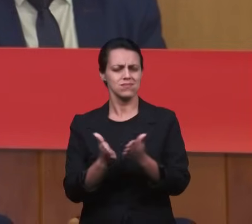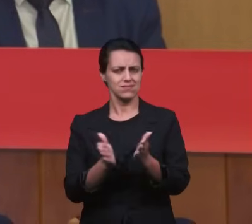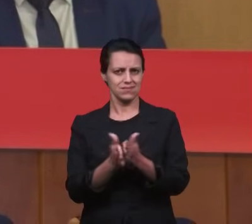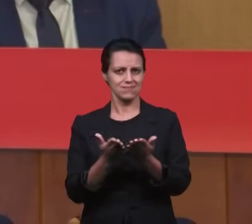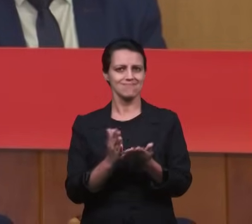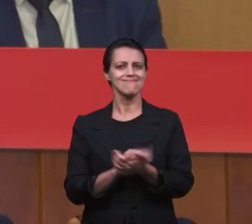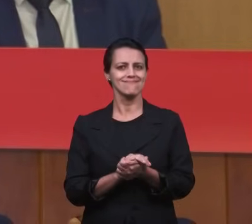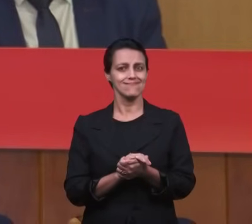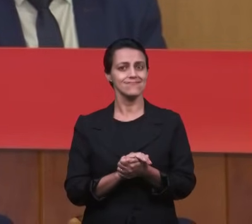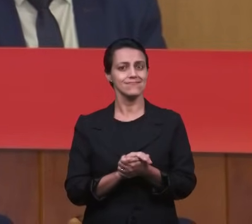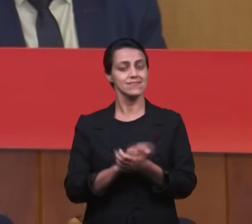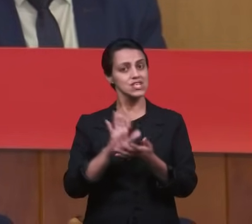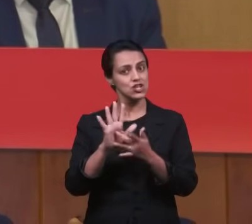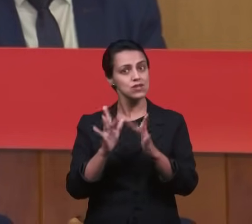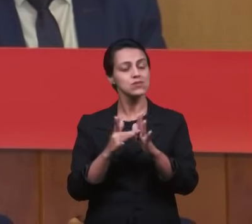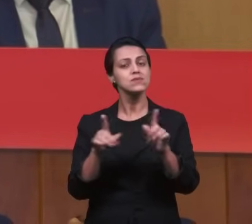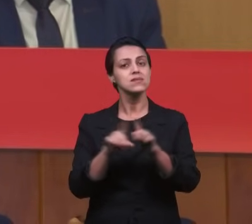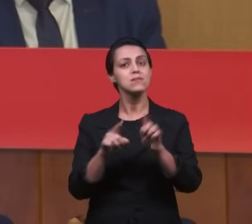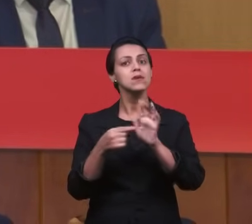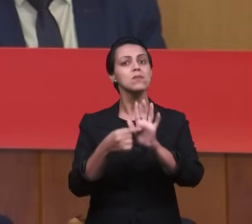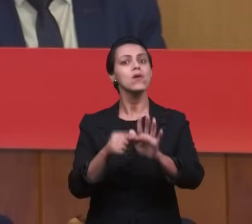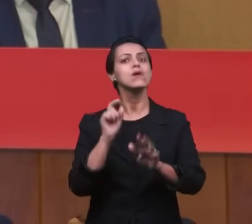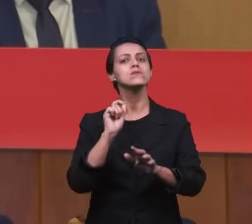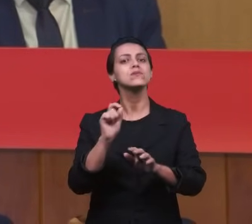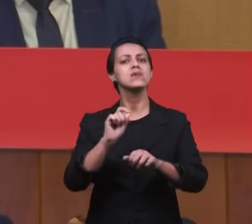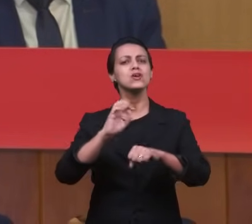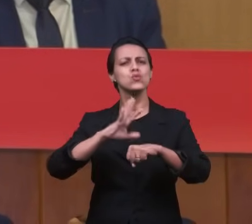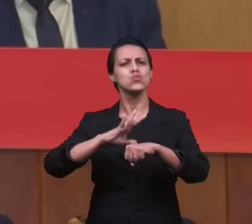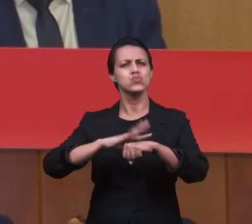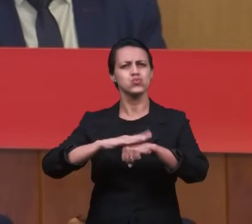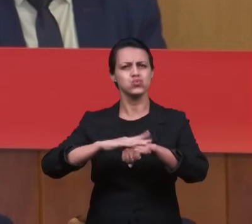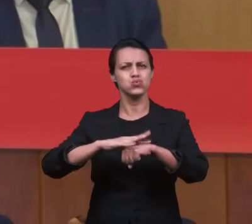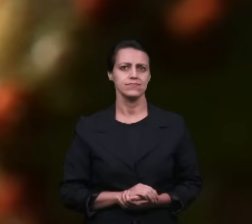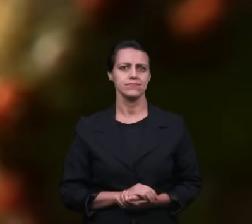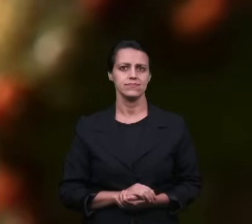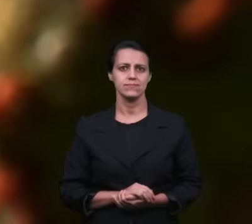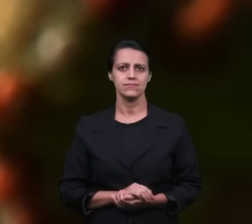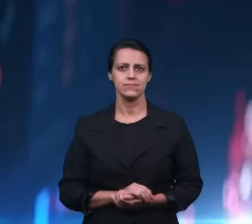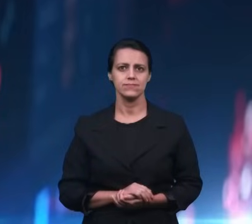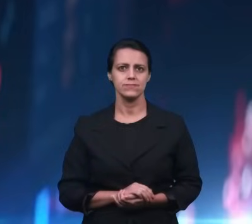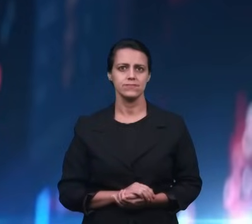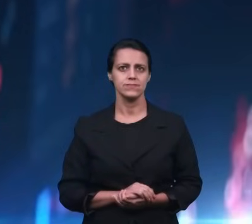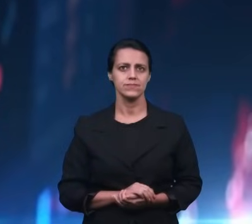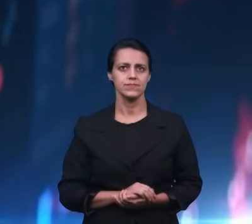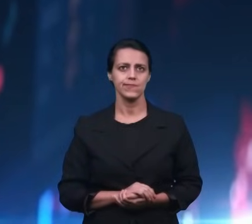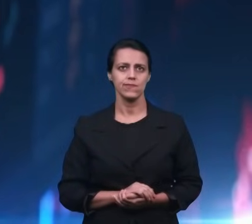Jesus também disse: pestes, haverá pestes.